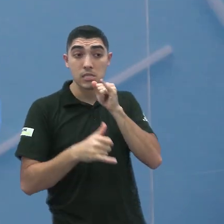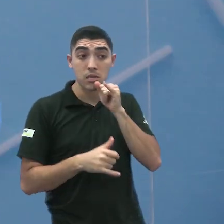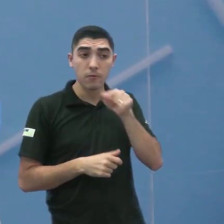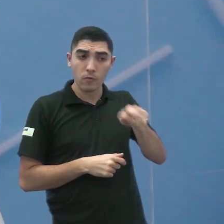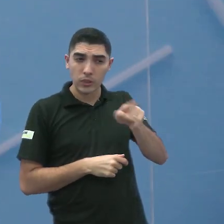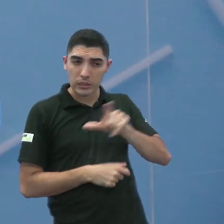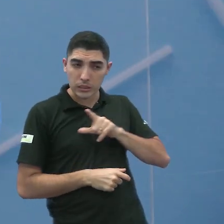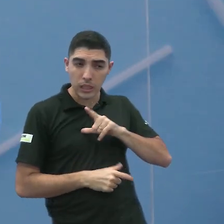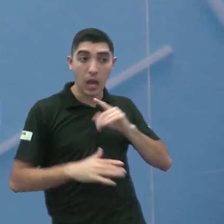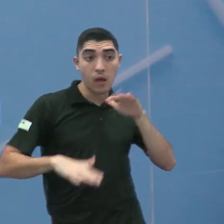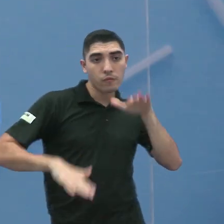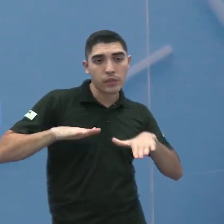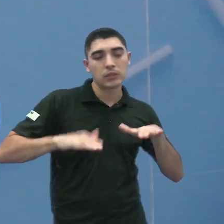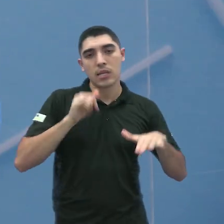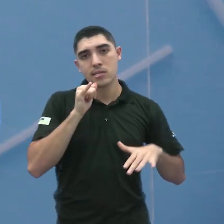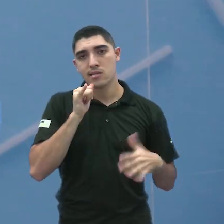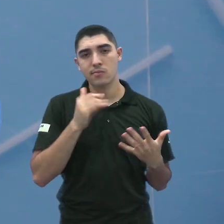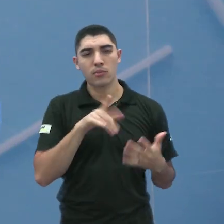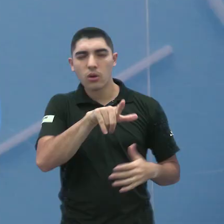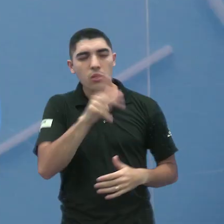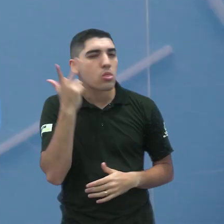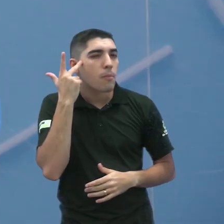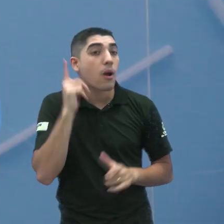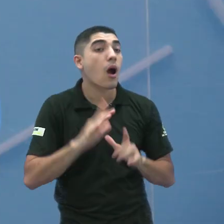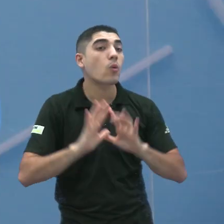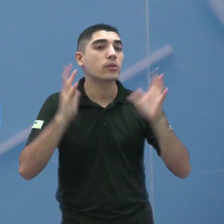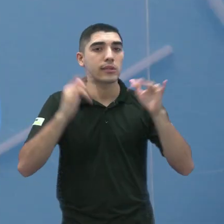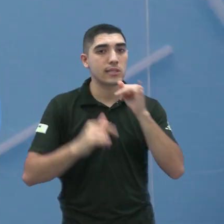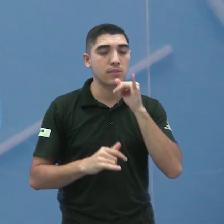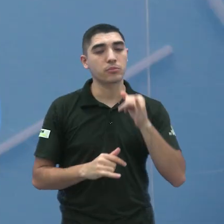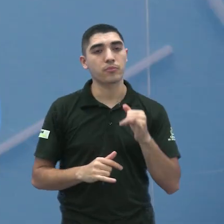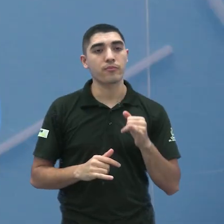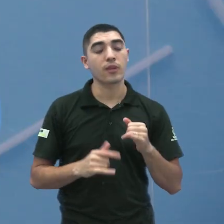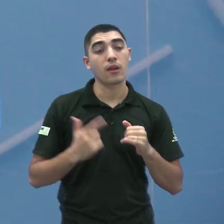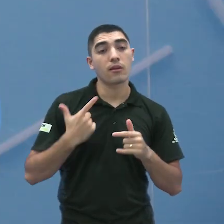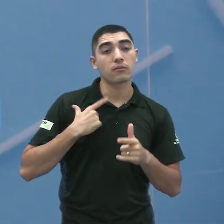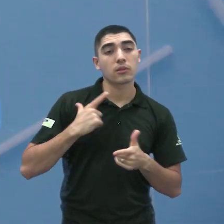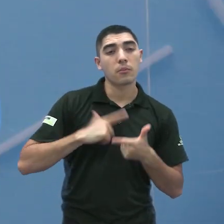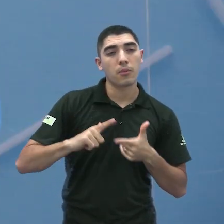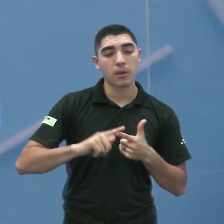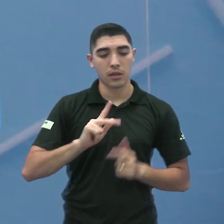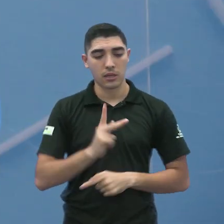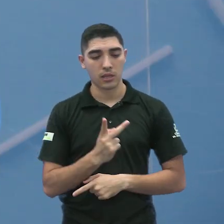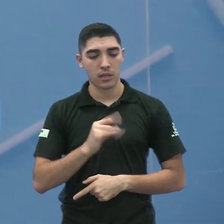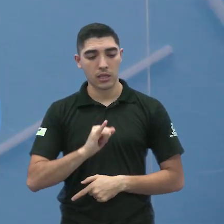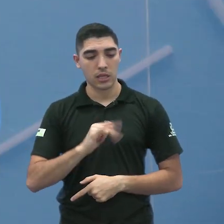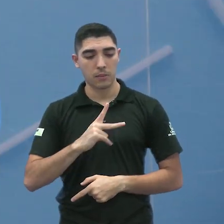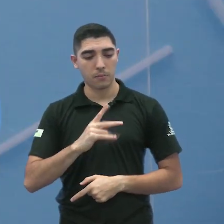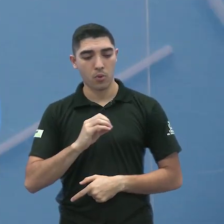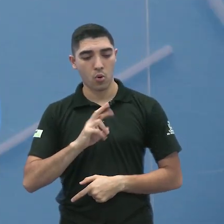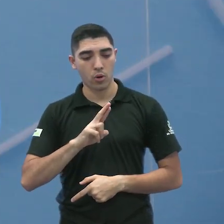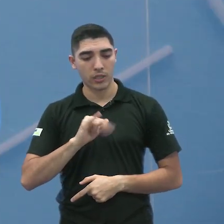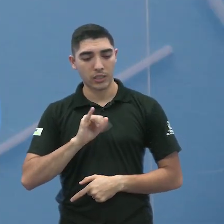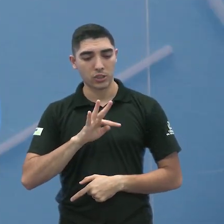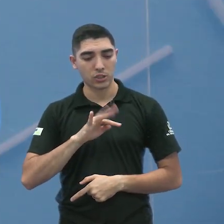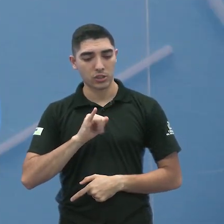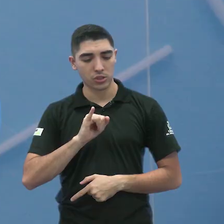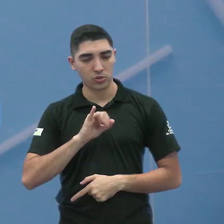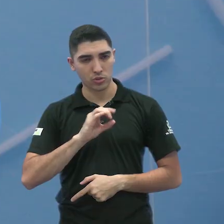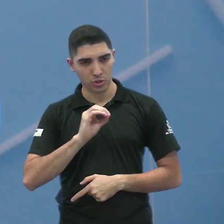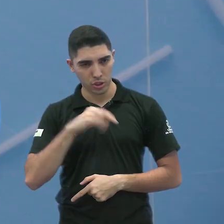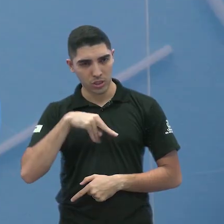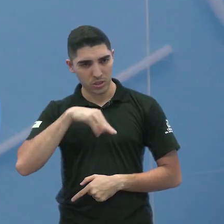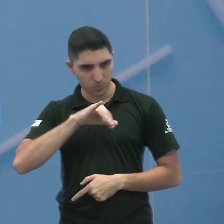clínico dando aquilo. Por exemplo, uma coisa comum, hipotiroidismo simula um quadro de depressão. A pessoa vai ter desânimo,